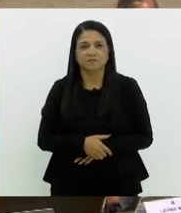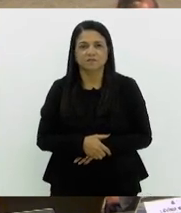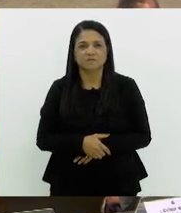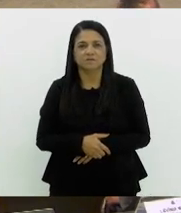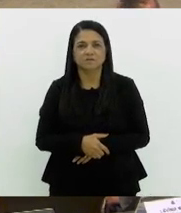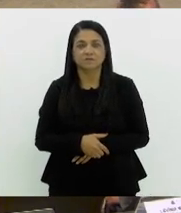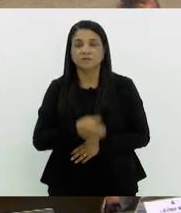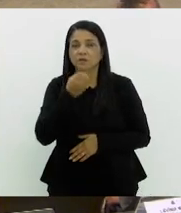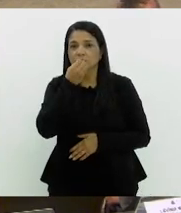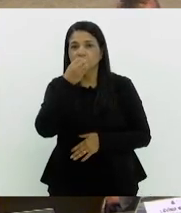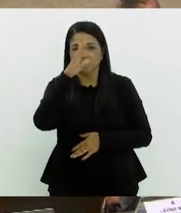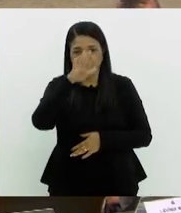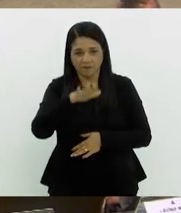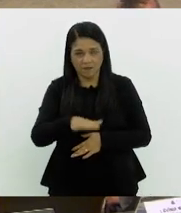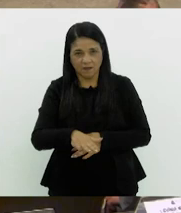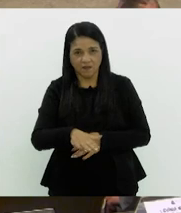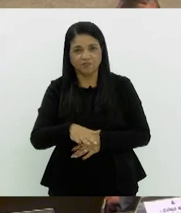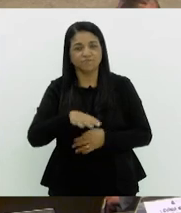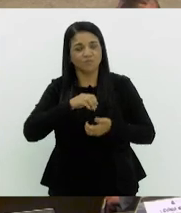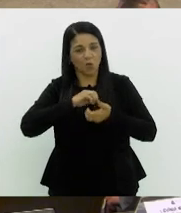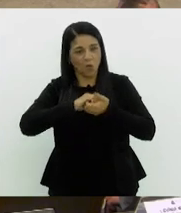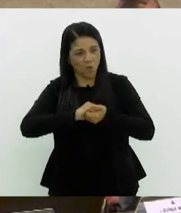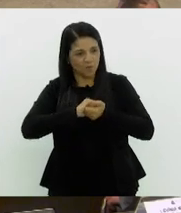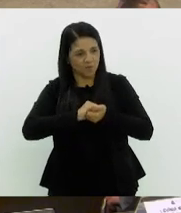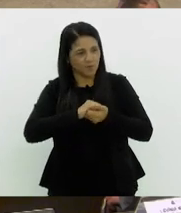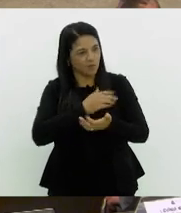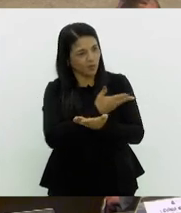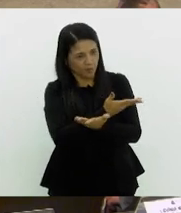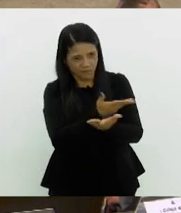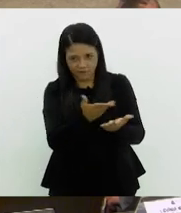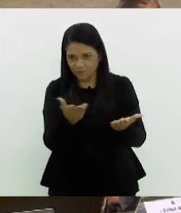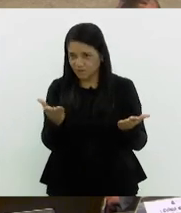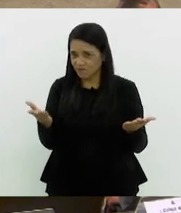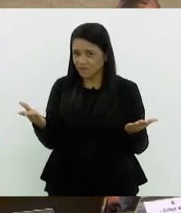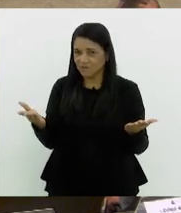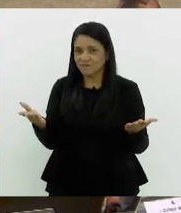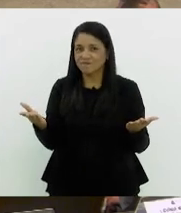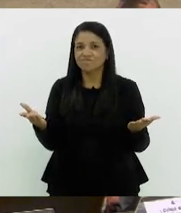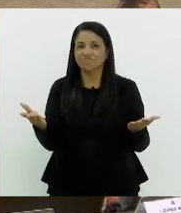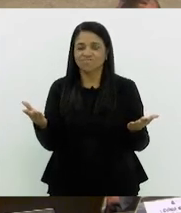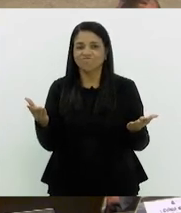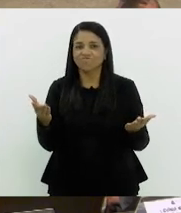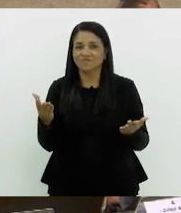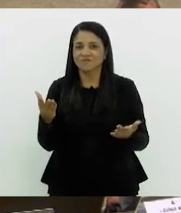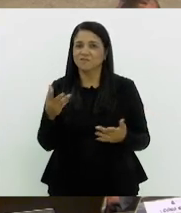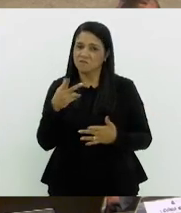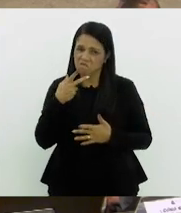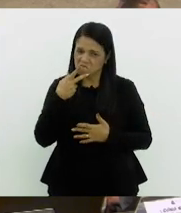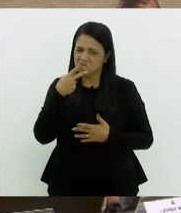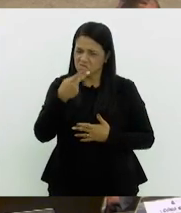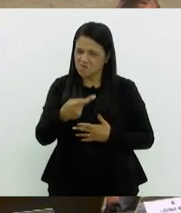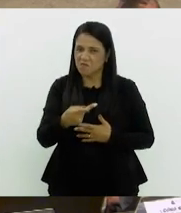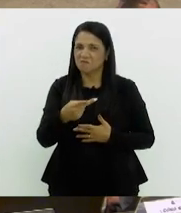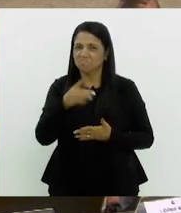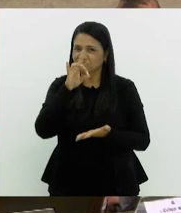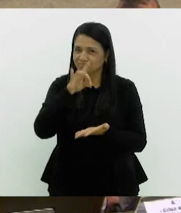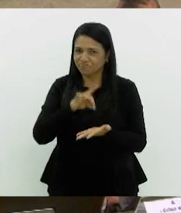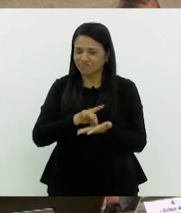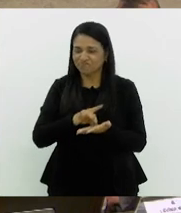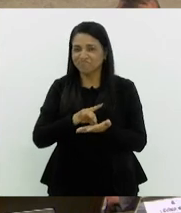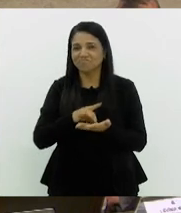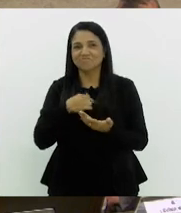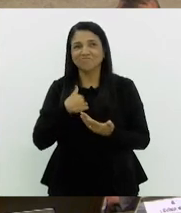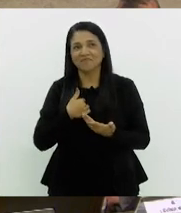Boa tarde, cumprimentar mais uma vez a todos os presentes. Confesso que fugi um pouco do script, eu não